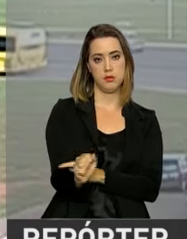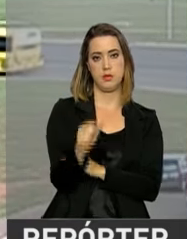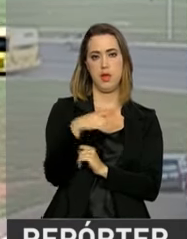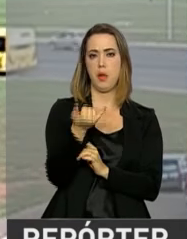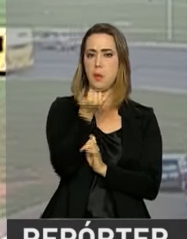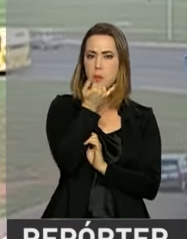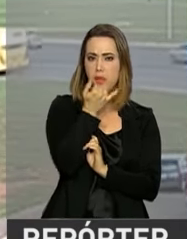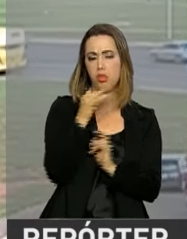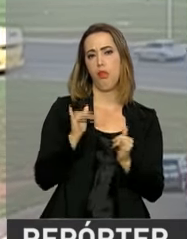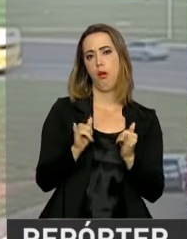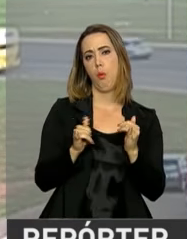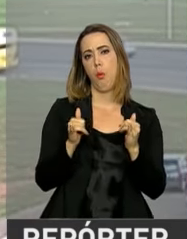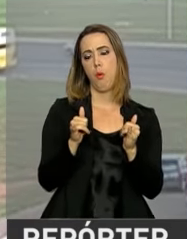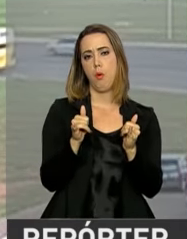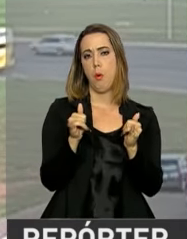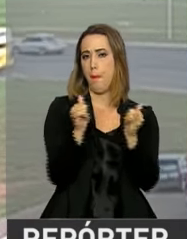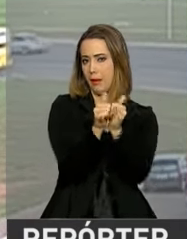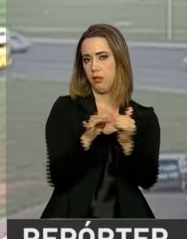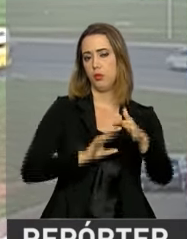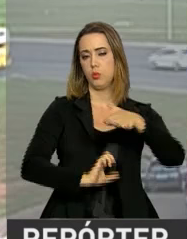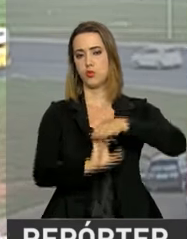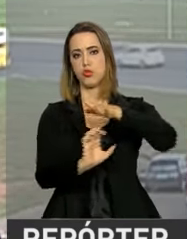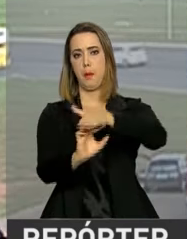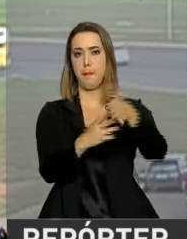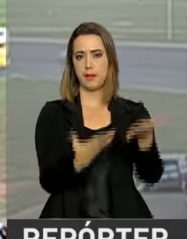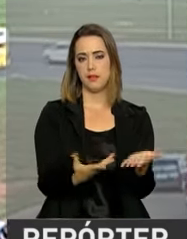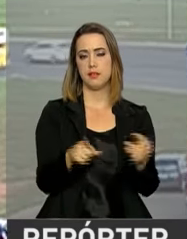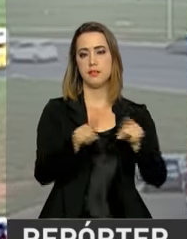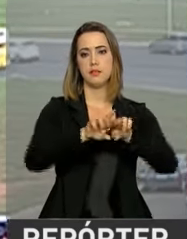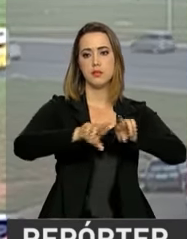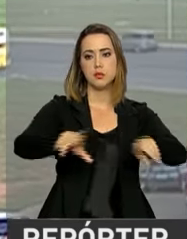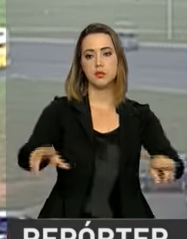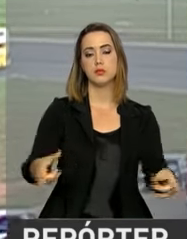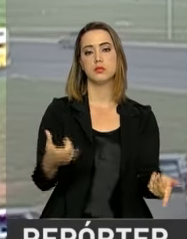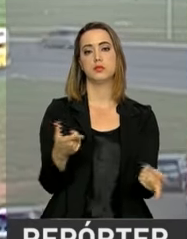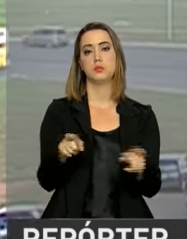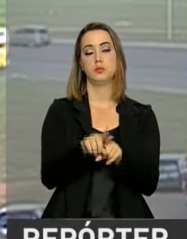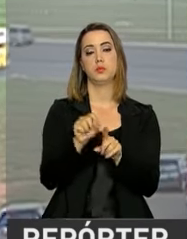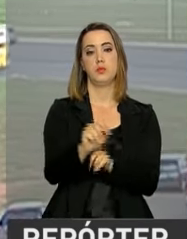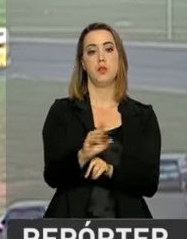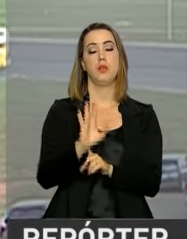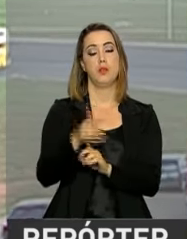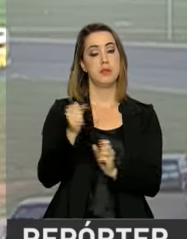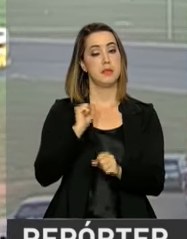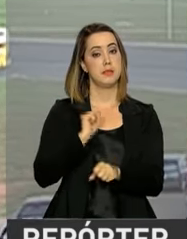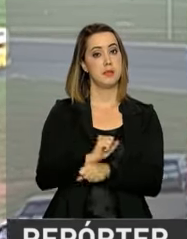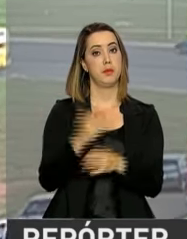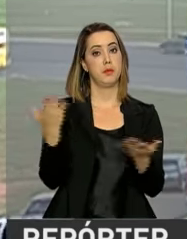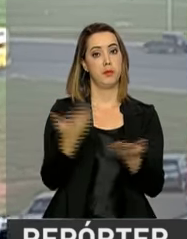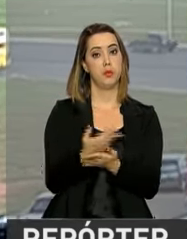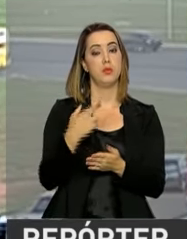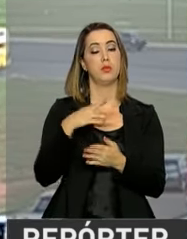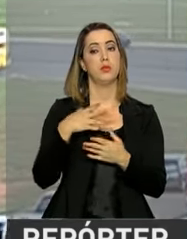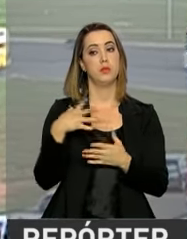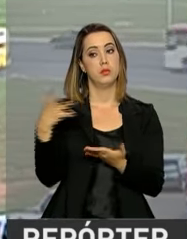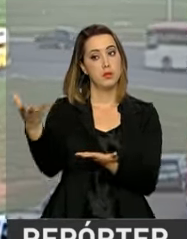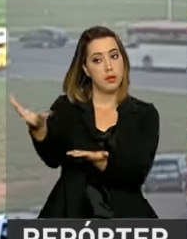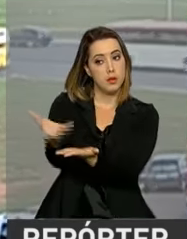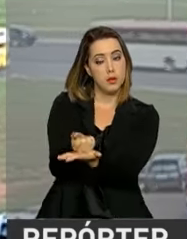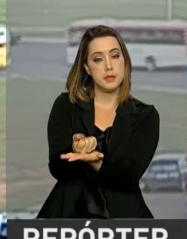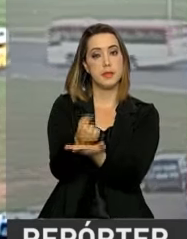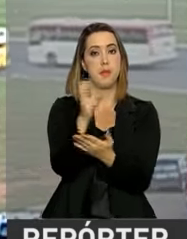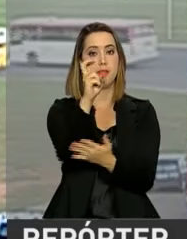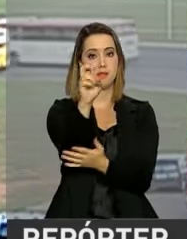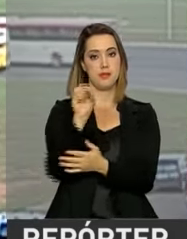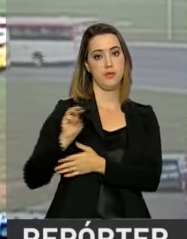também informou, por meio de nota, que ainda espera receber mais 5 bilhões e meio de reais na Justiça referentes à